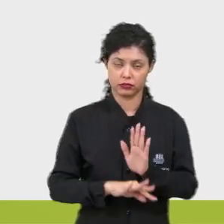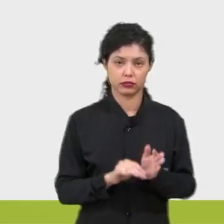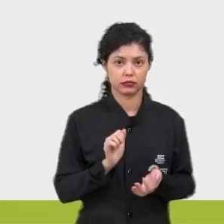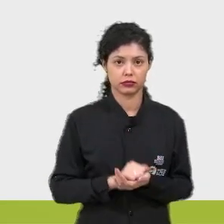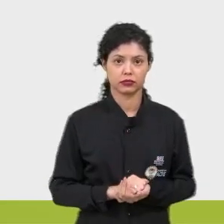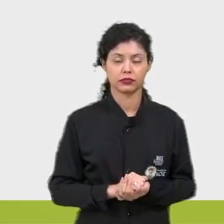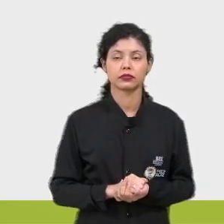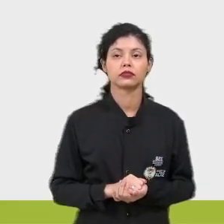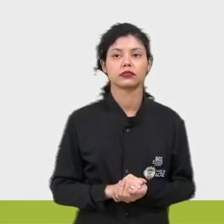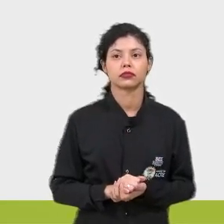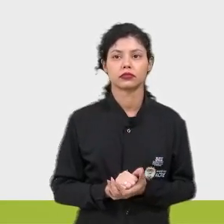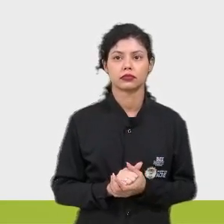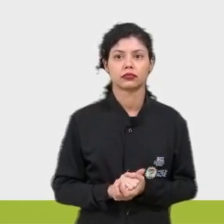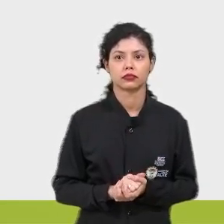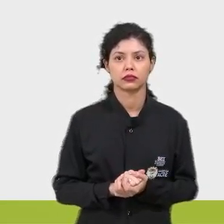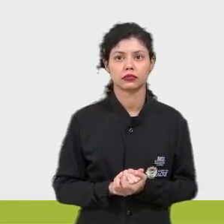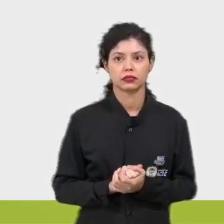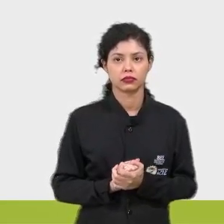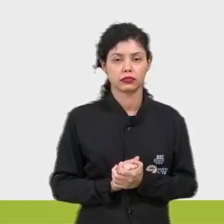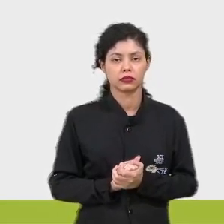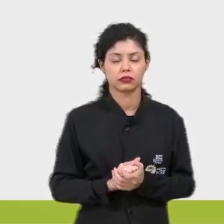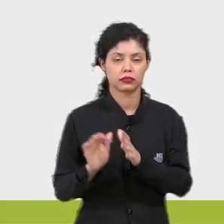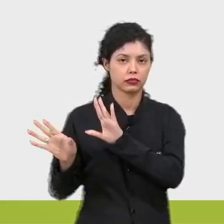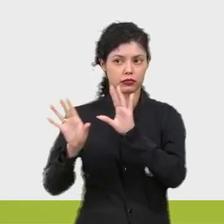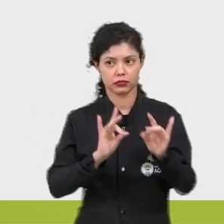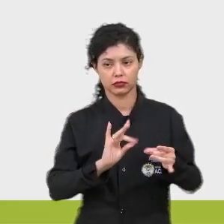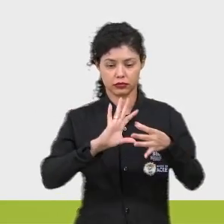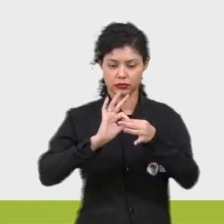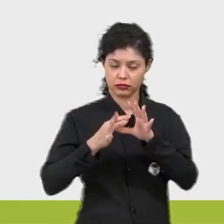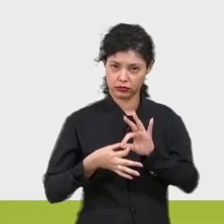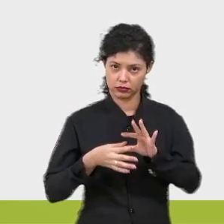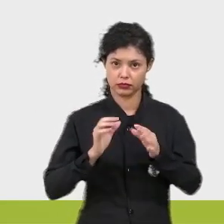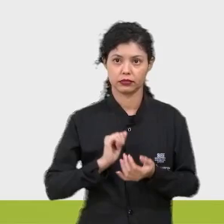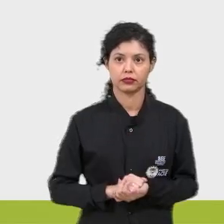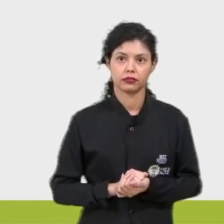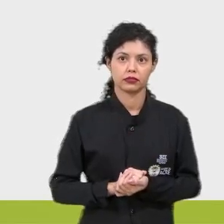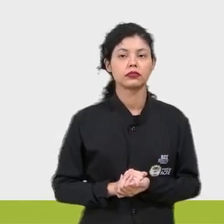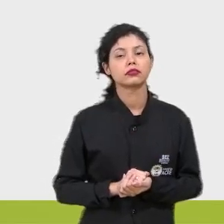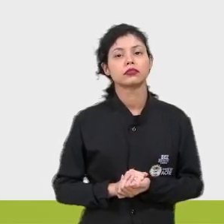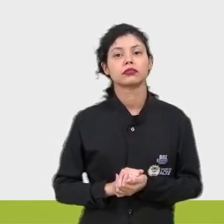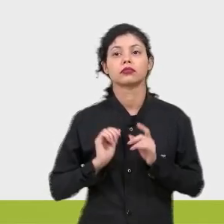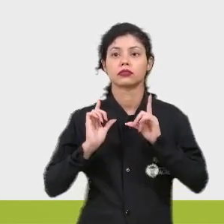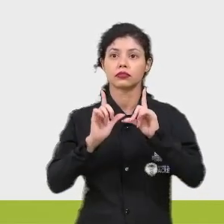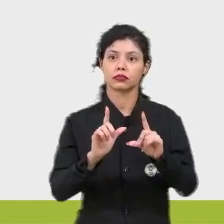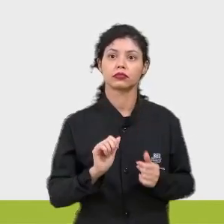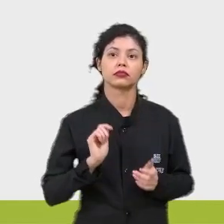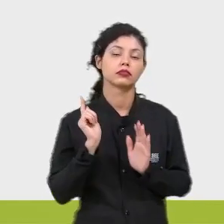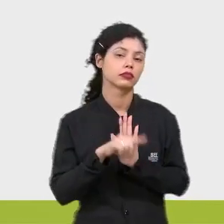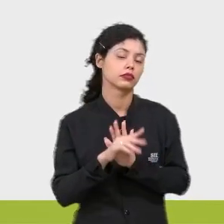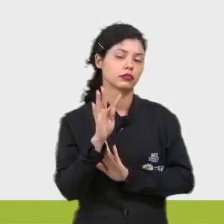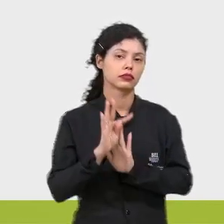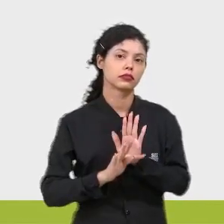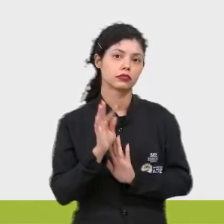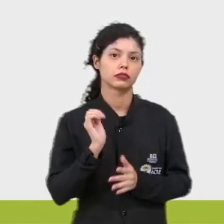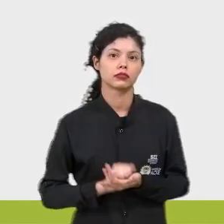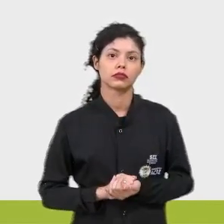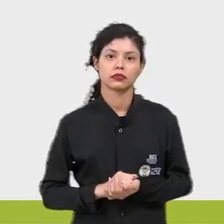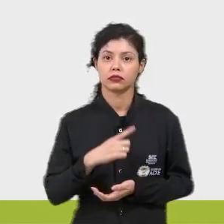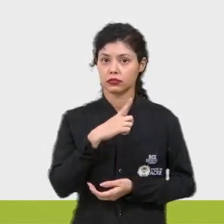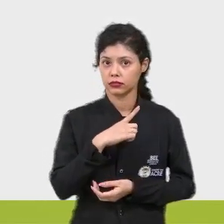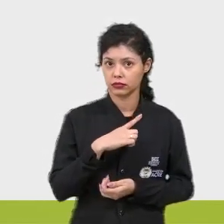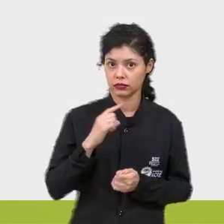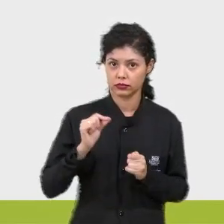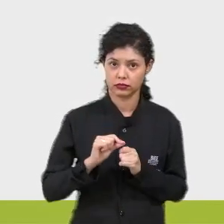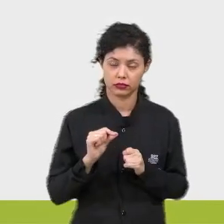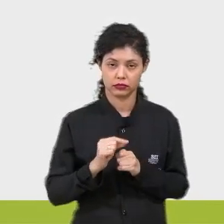ler o enunciado, começa o seguinte, trazendo uma contextualização aí. A charge é um gênero textual que costuma fazer